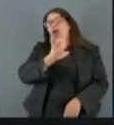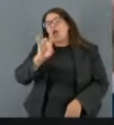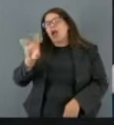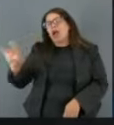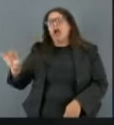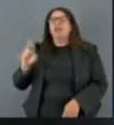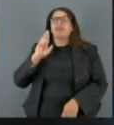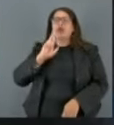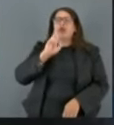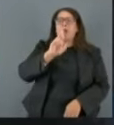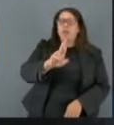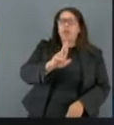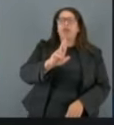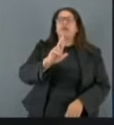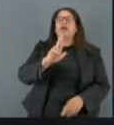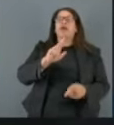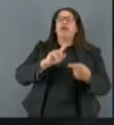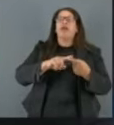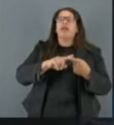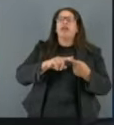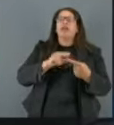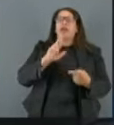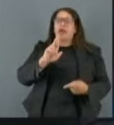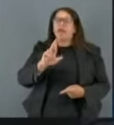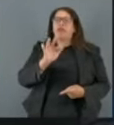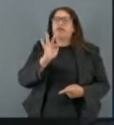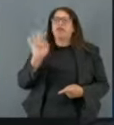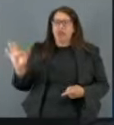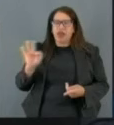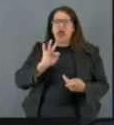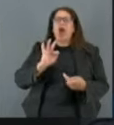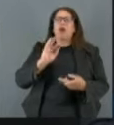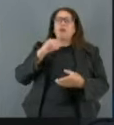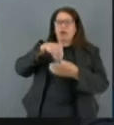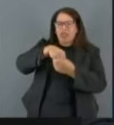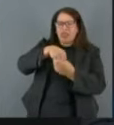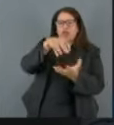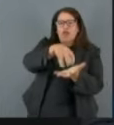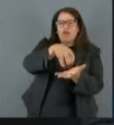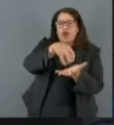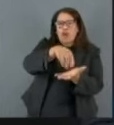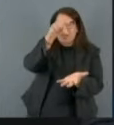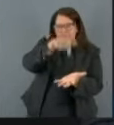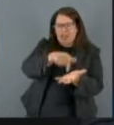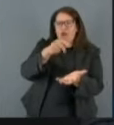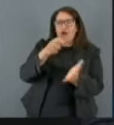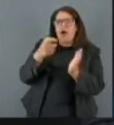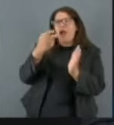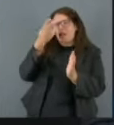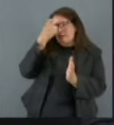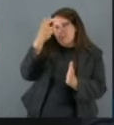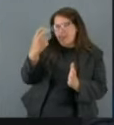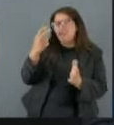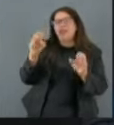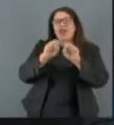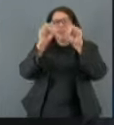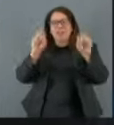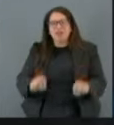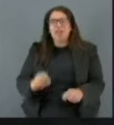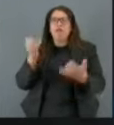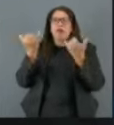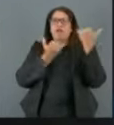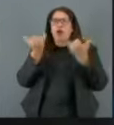até Receita Federal e outras entidades para compartilhar ali informações, inteligência, inclusive banco de dados. Você não